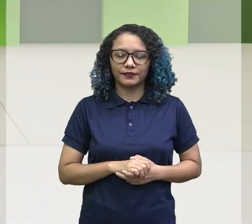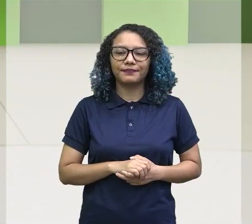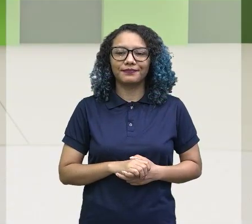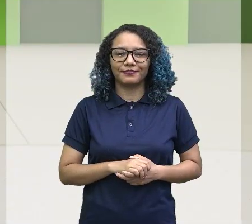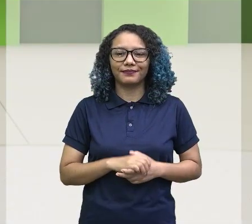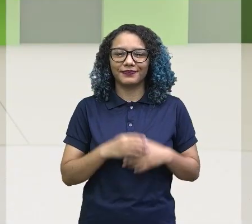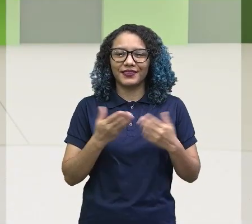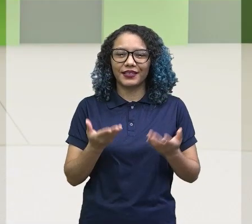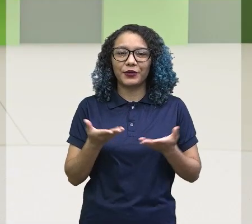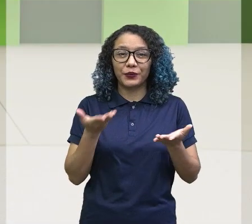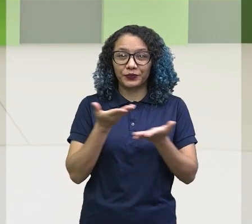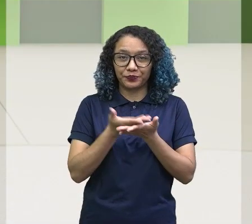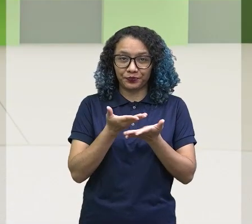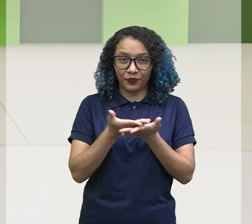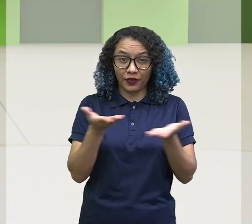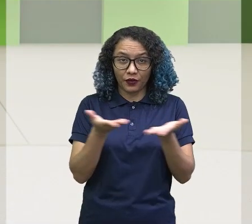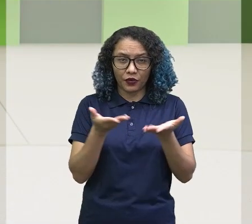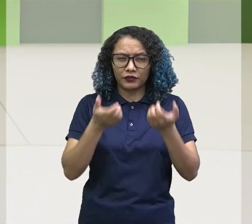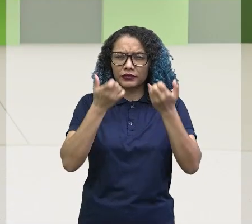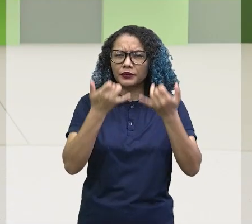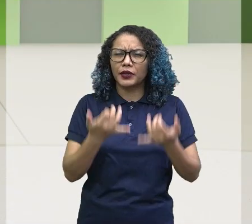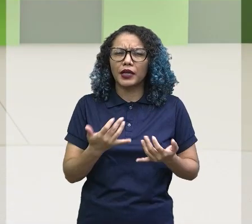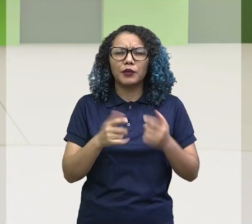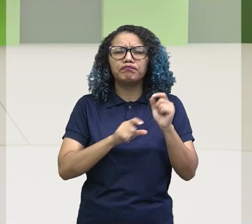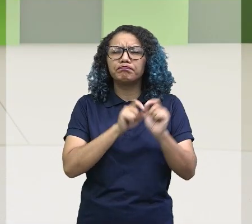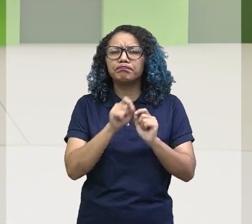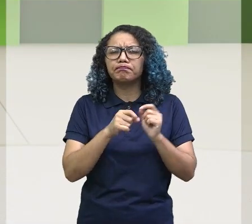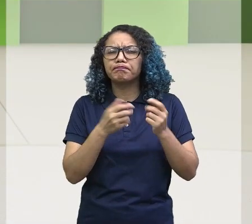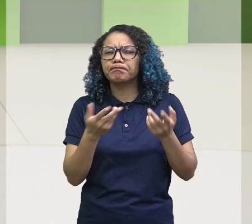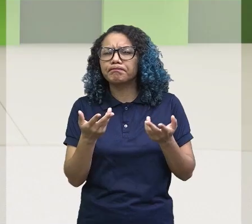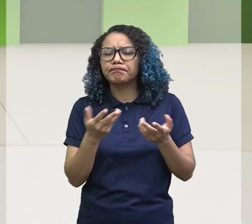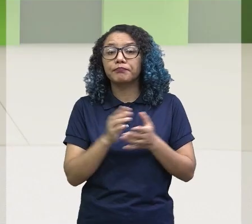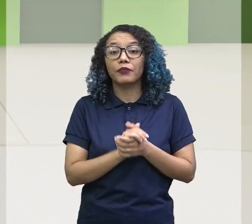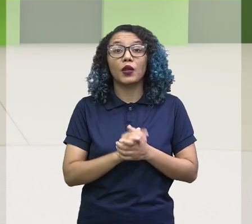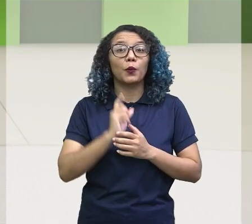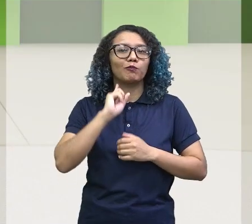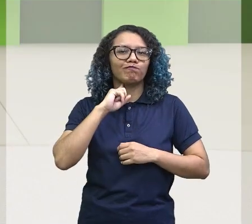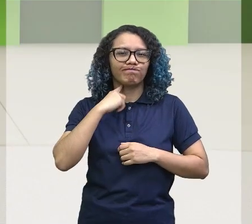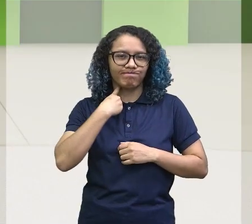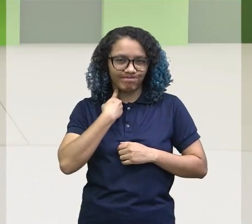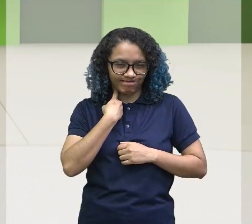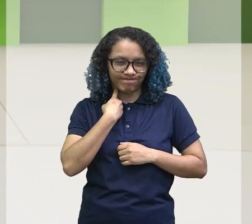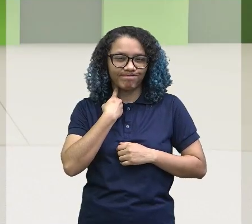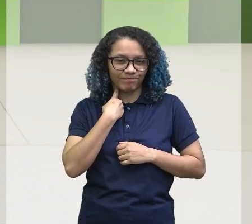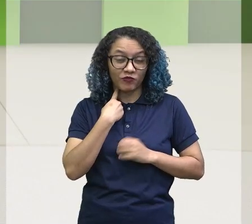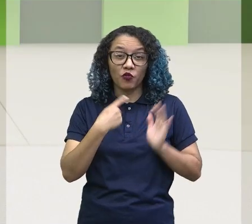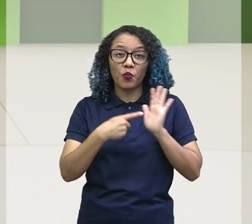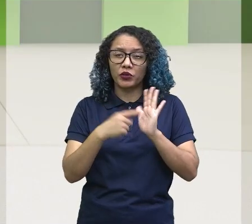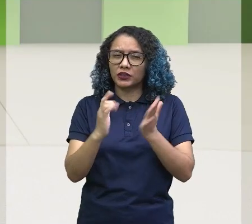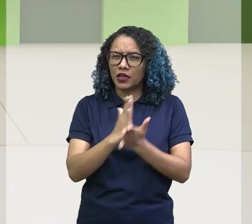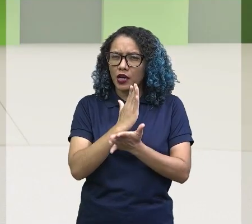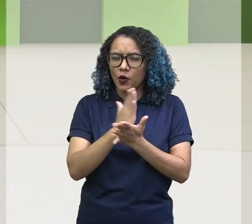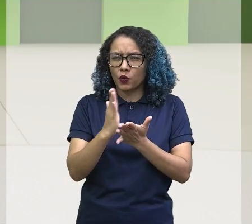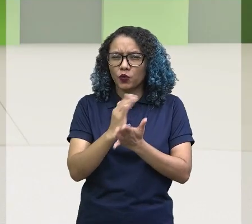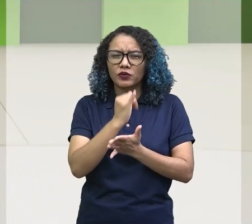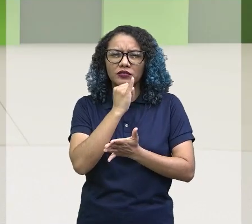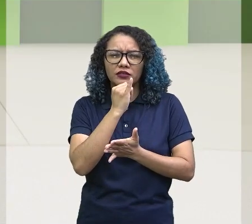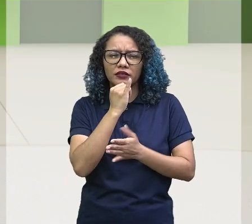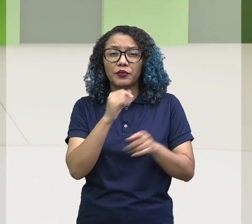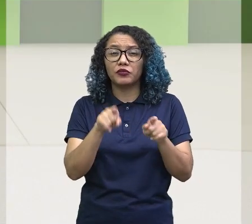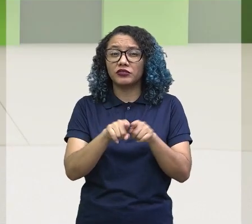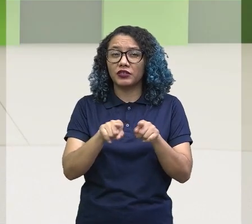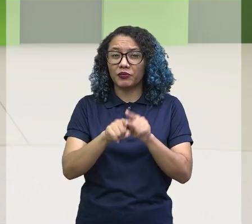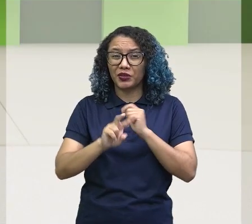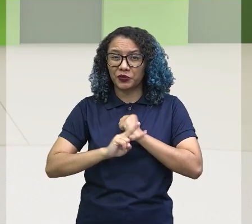Muito bem, na nossa aula a gente vai conversar um pouco mais sobre a poluição, a gente vai ver aí alguns exemplos, os efeitos